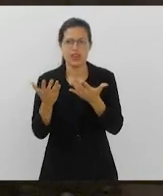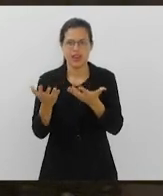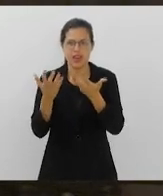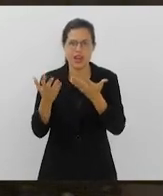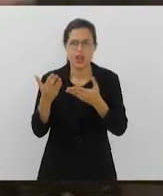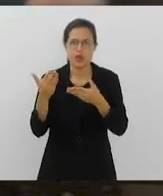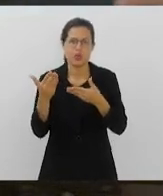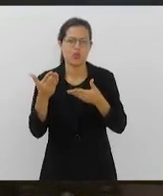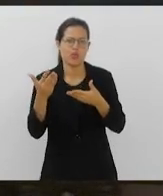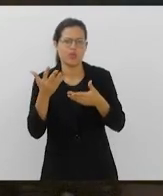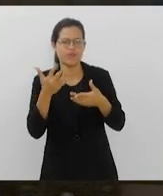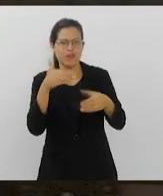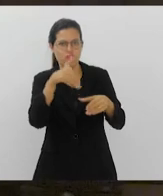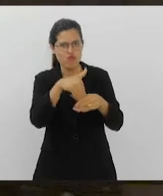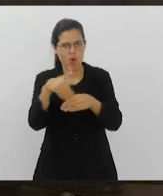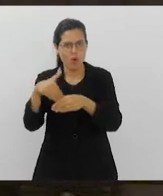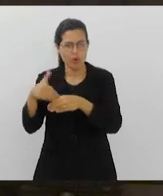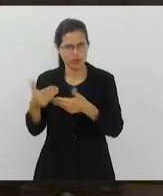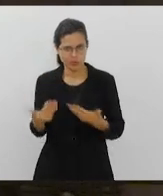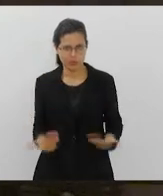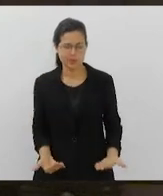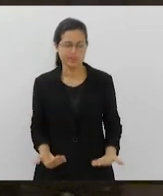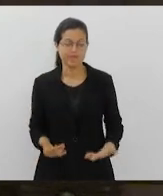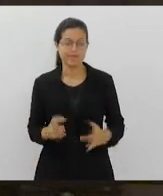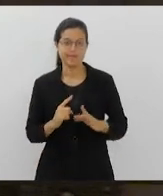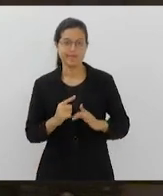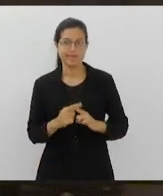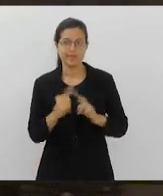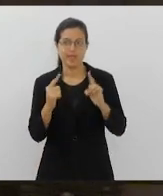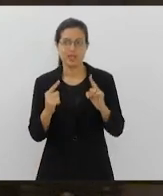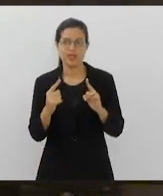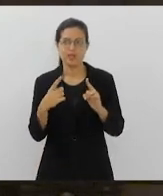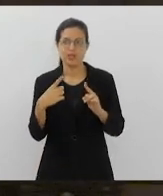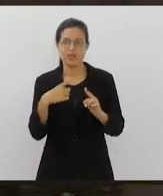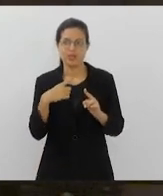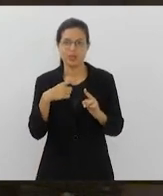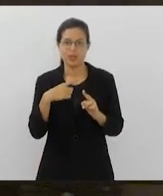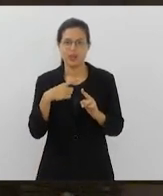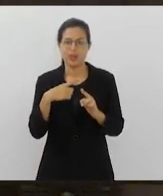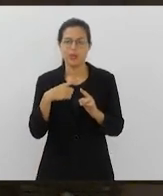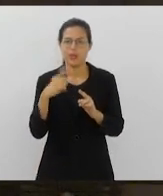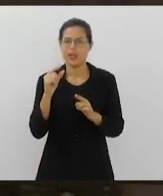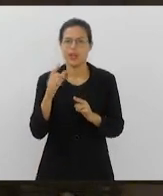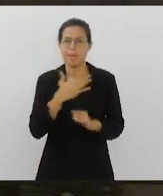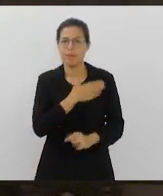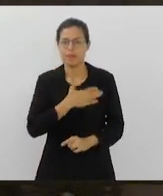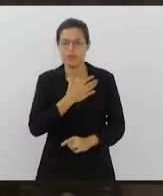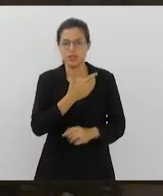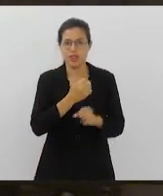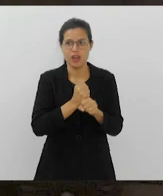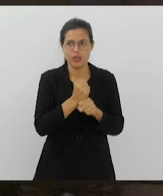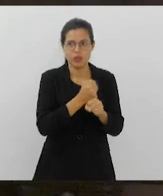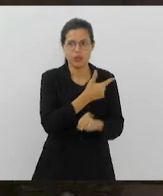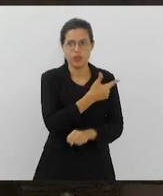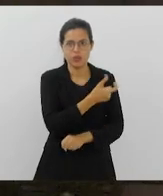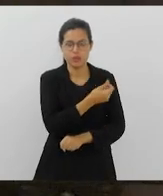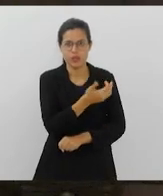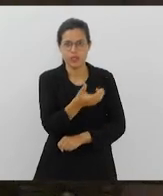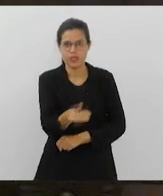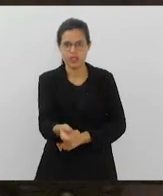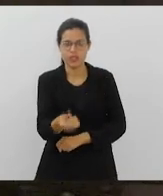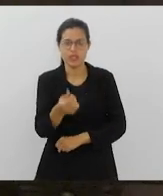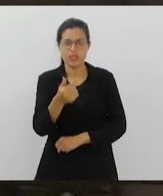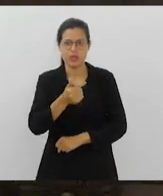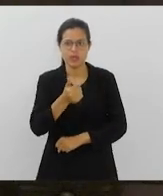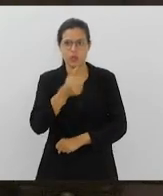votos. Mas eu tive a honra de, em 2016, ter sido candidato a vice-prefeito do Rio de Janeiro,